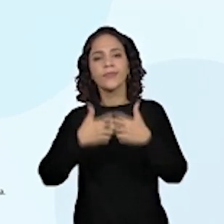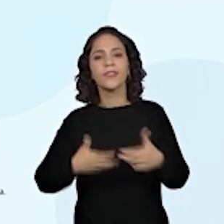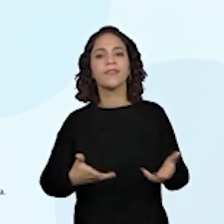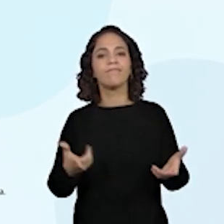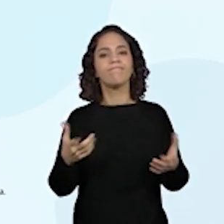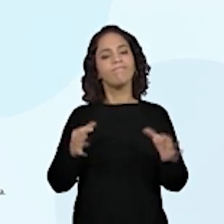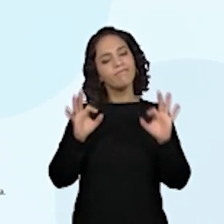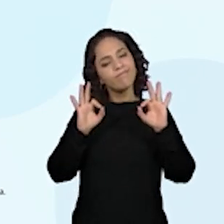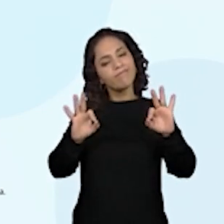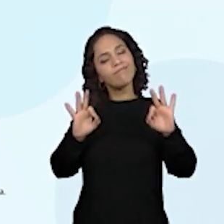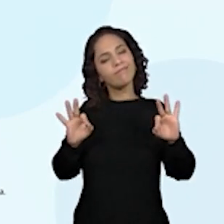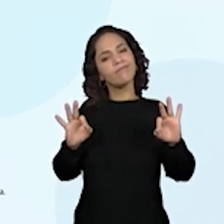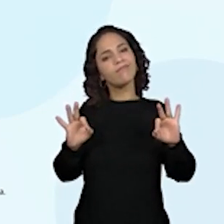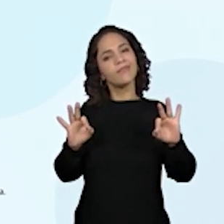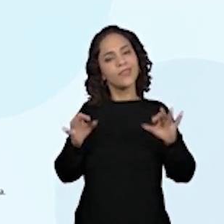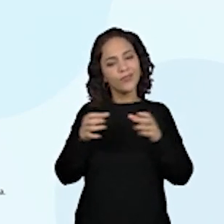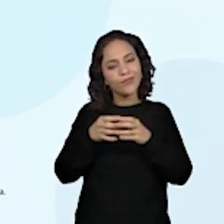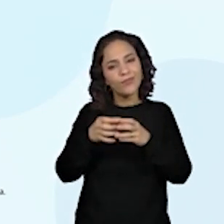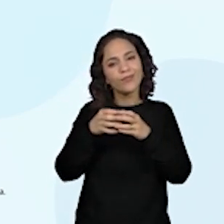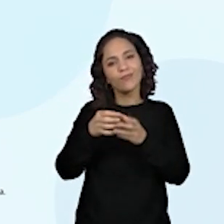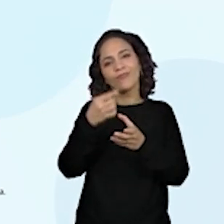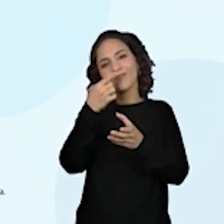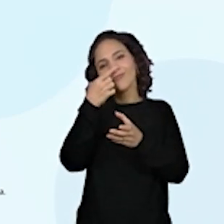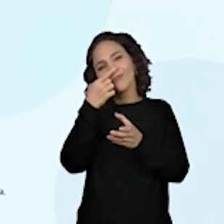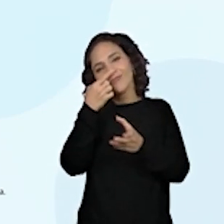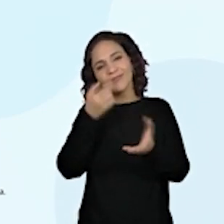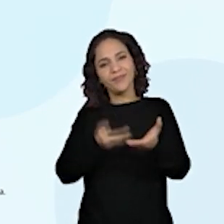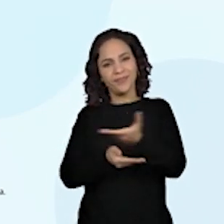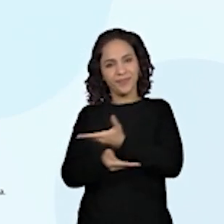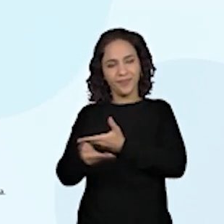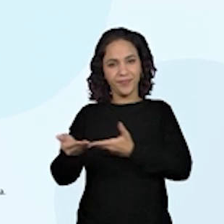harmônico. A aula não pode